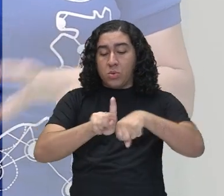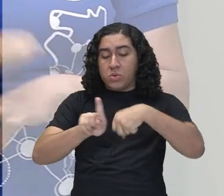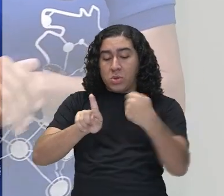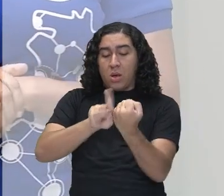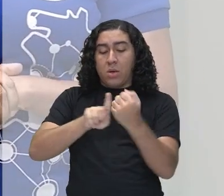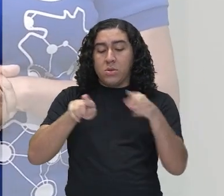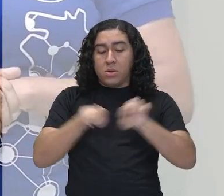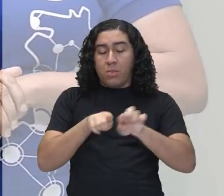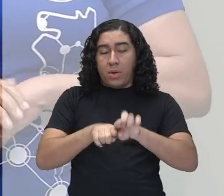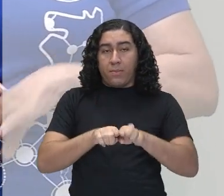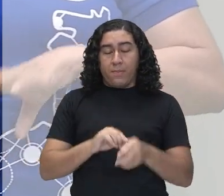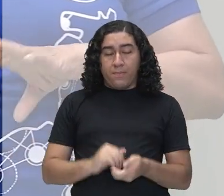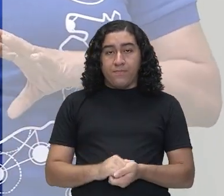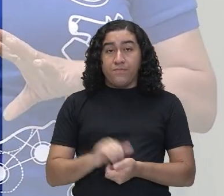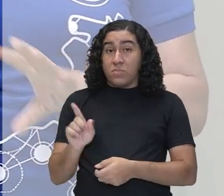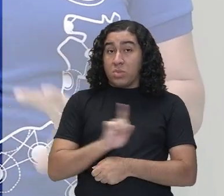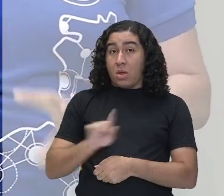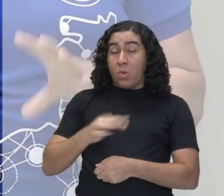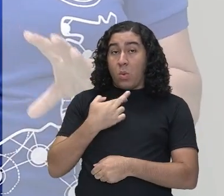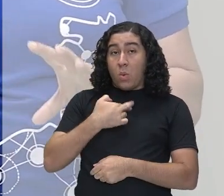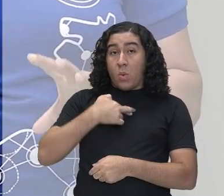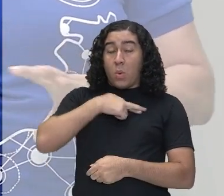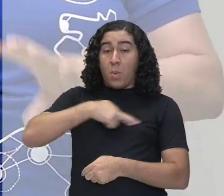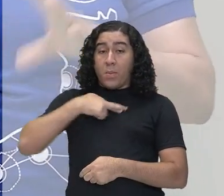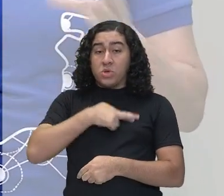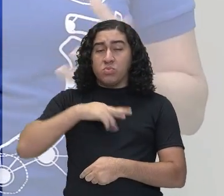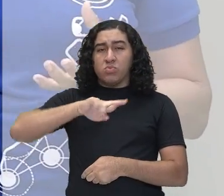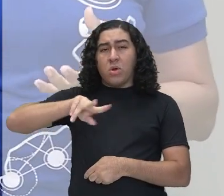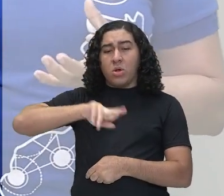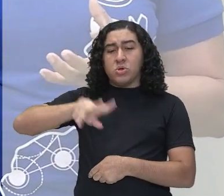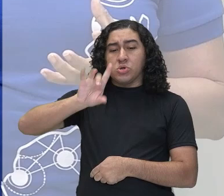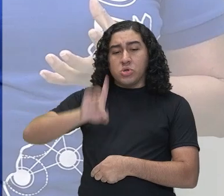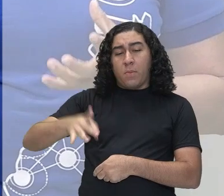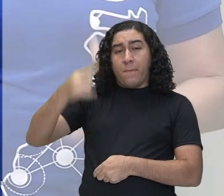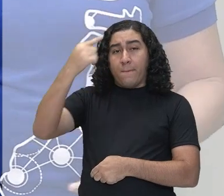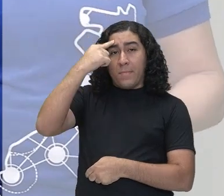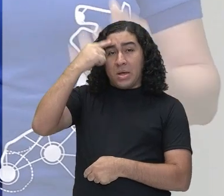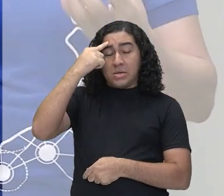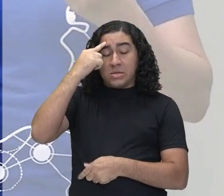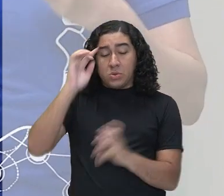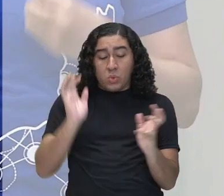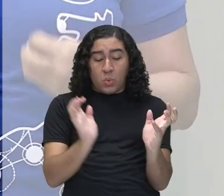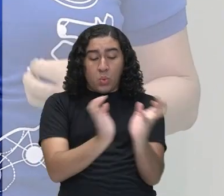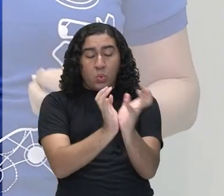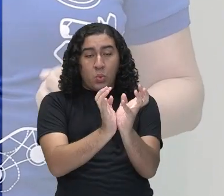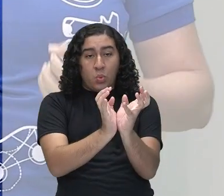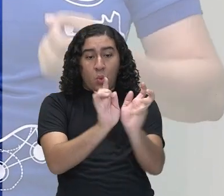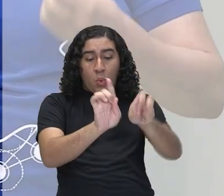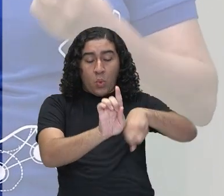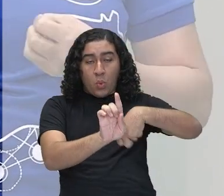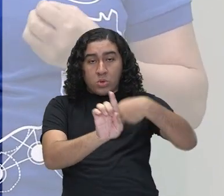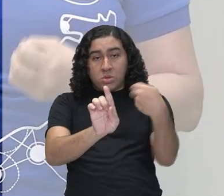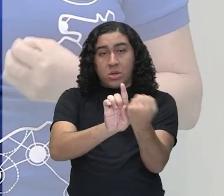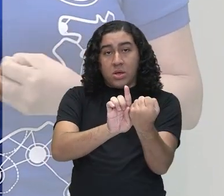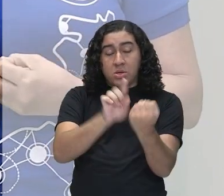Não, o romantismo ele não veio para pensar na coletividade, ele veio para pensar